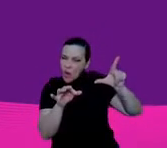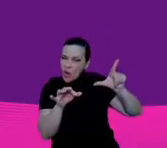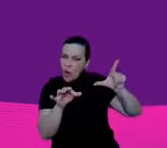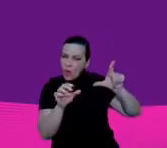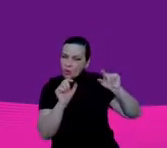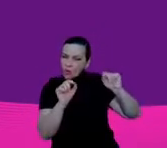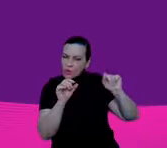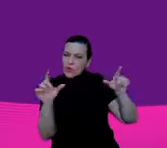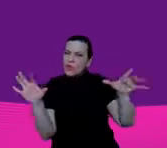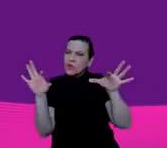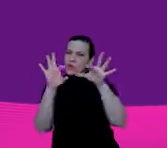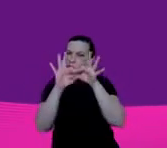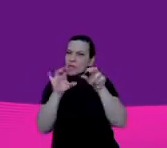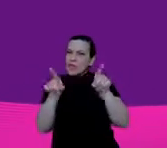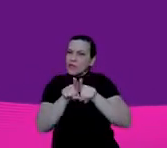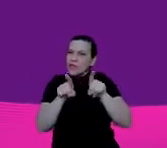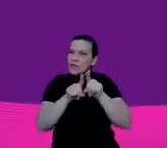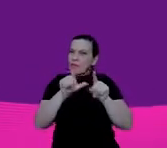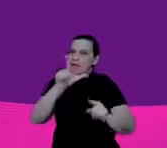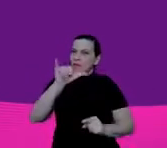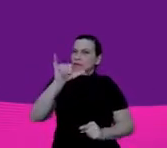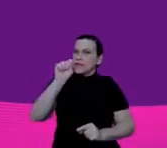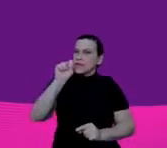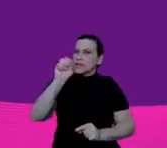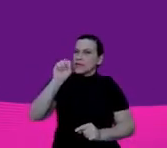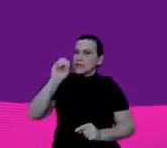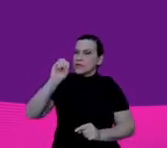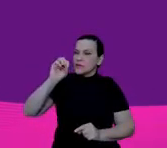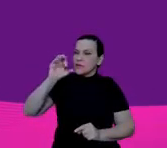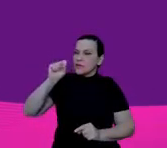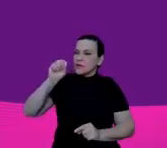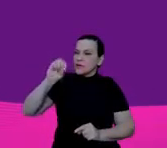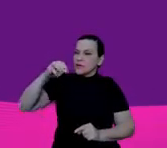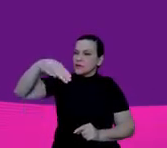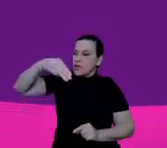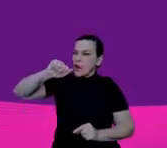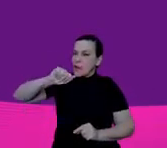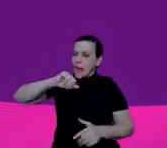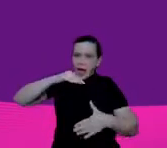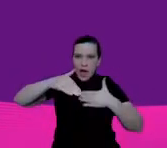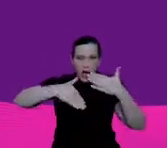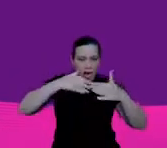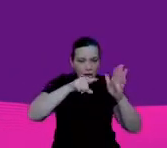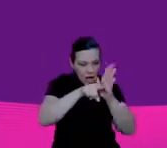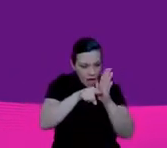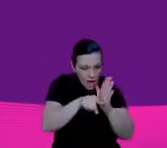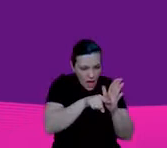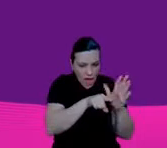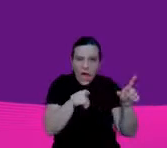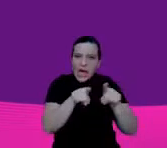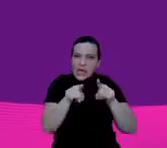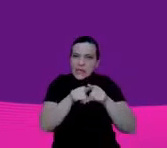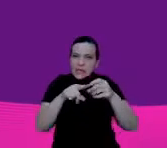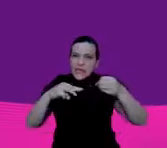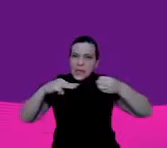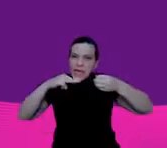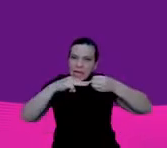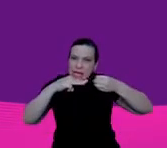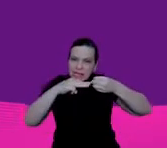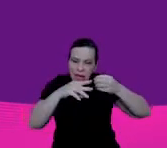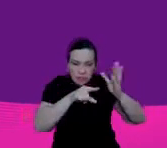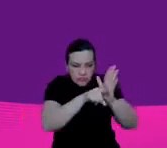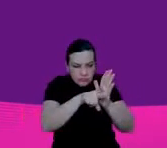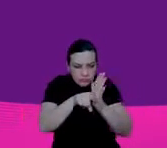lisossoma, isso vai montando um quebra-cabeça, para a gente em termos da fisiopatologia da doença. Então, existem